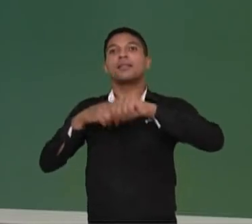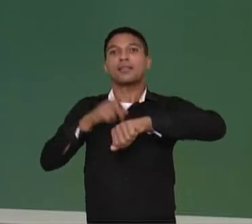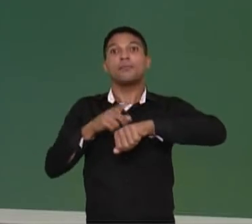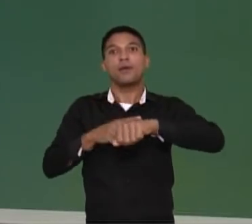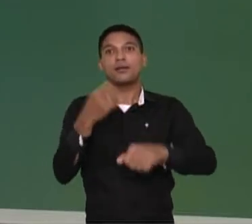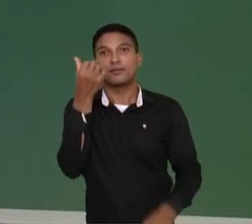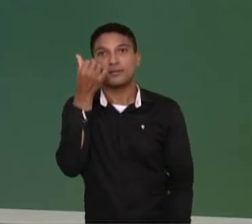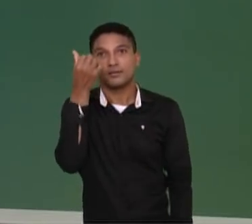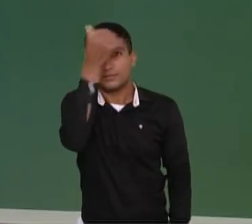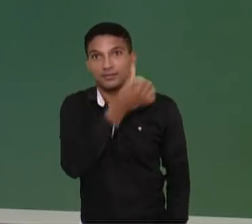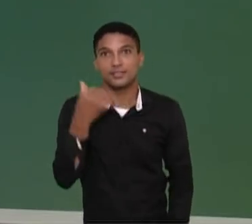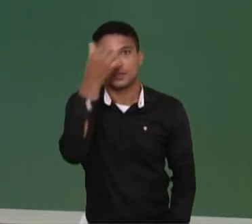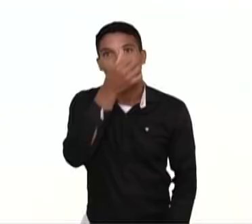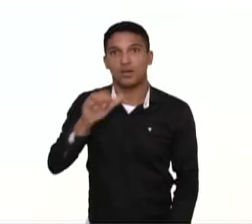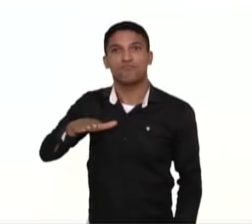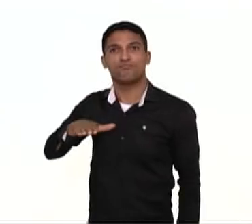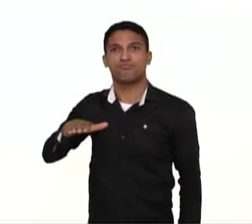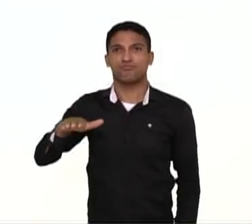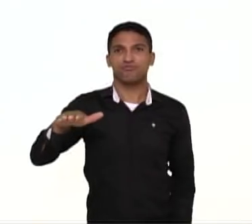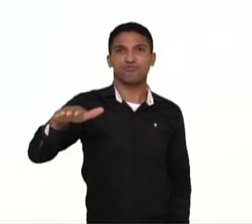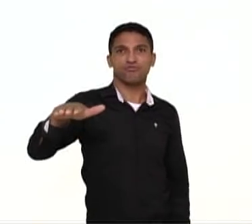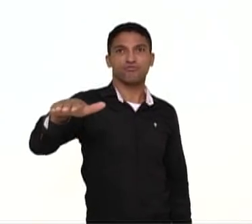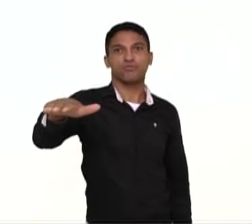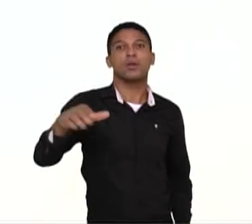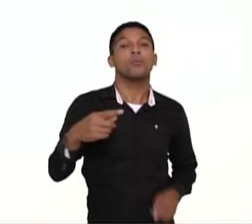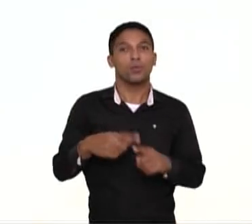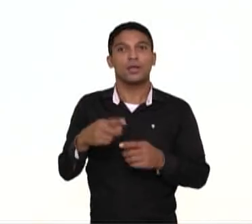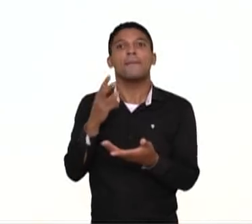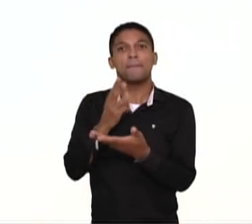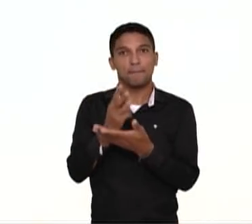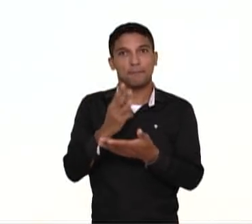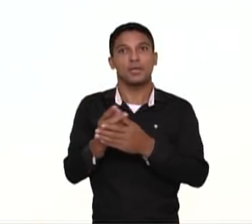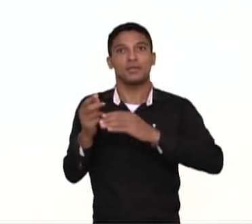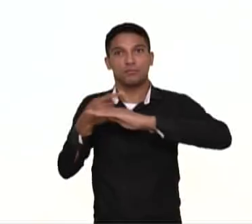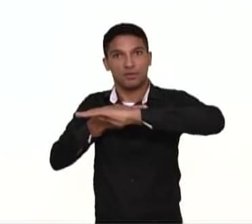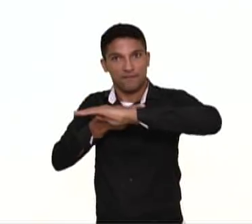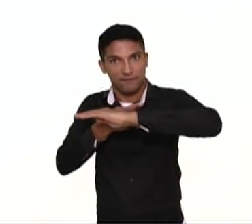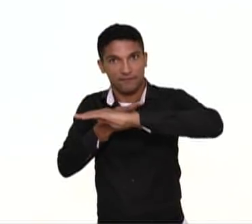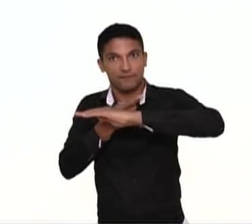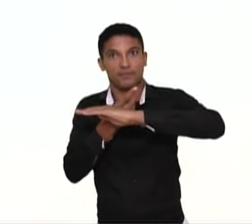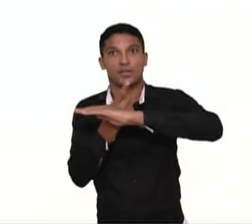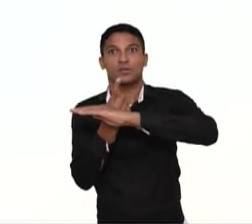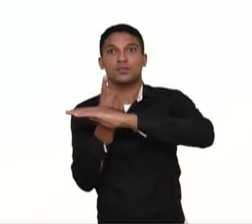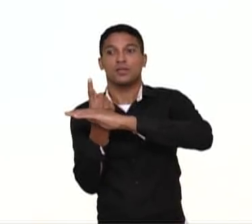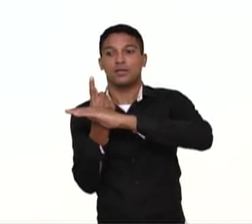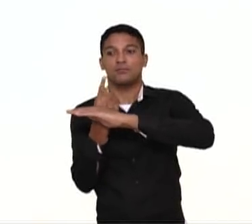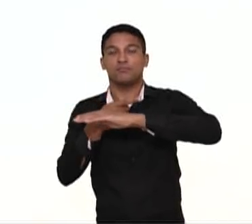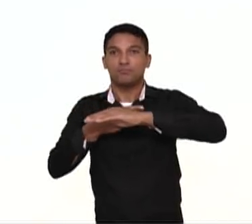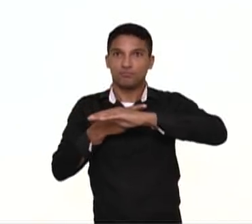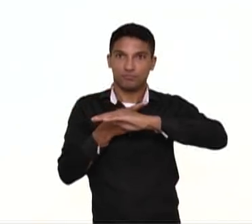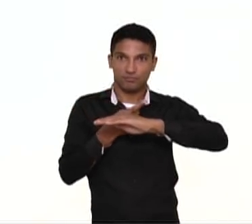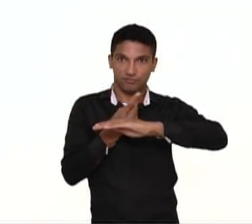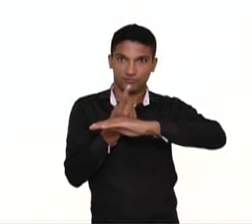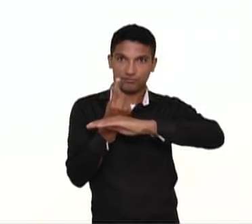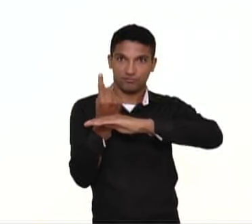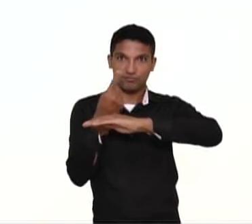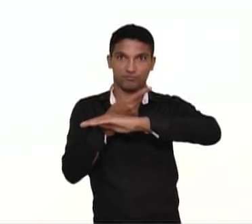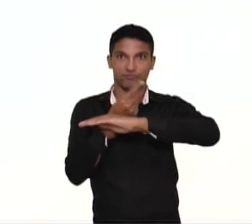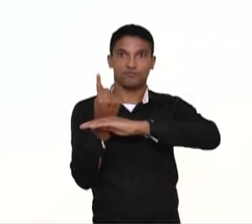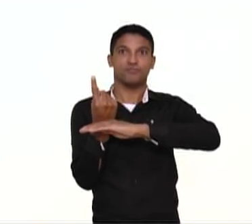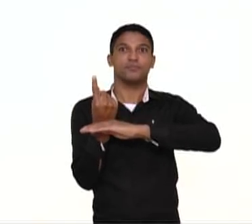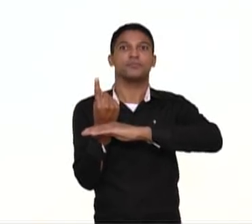horas. Certinho, gente? Se esse carro mantivesse a mesma velocidade média, quanto tempo levaria para percorrer